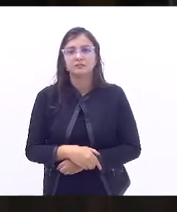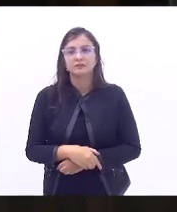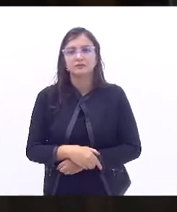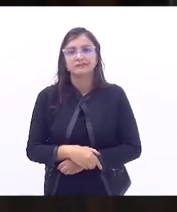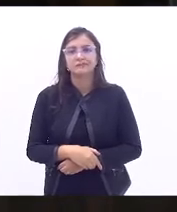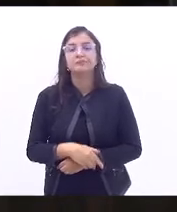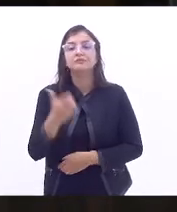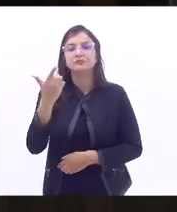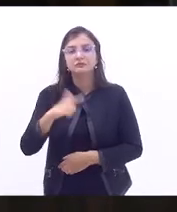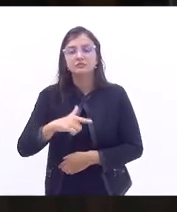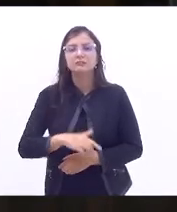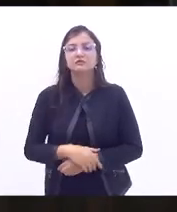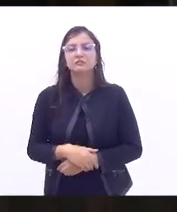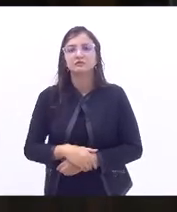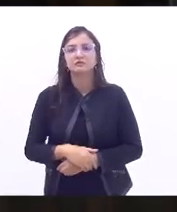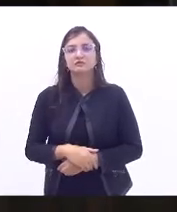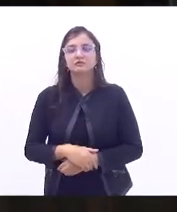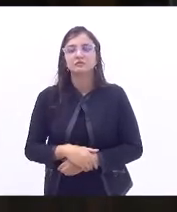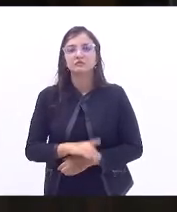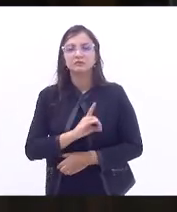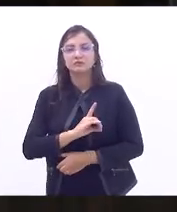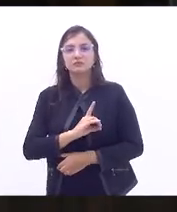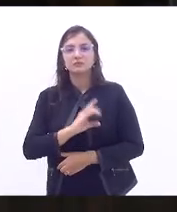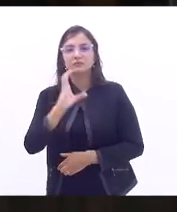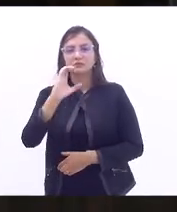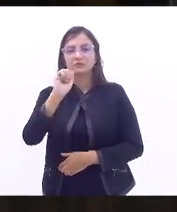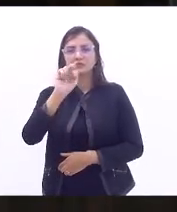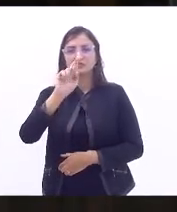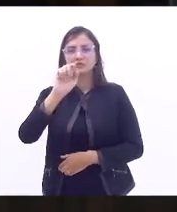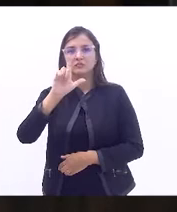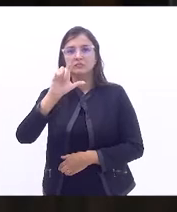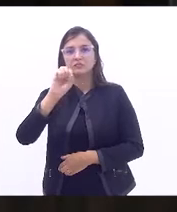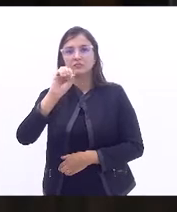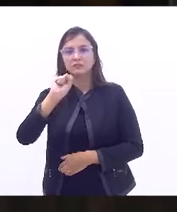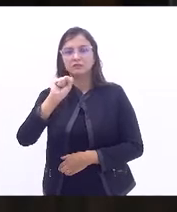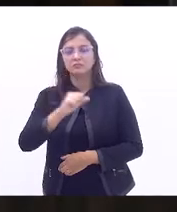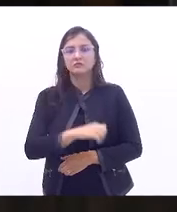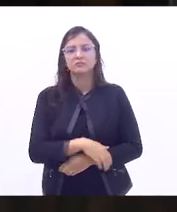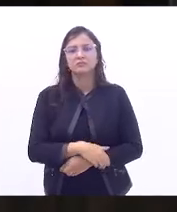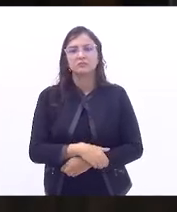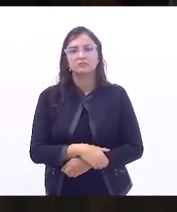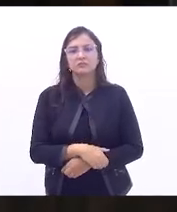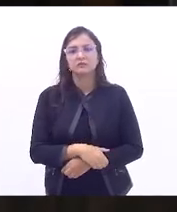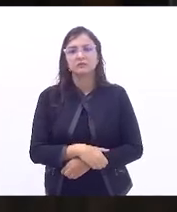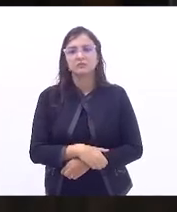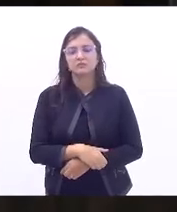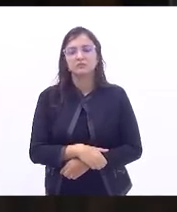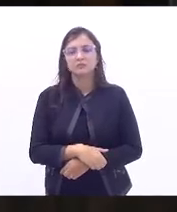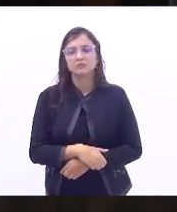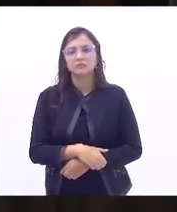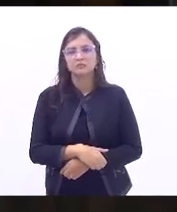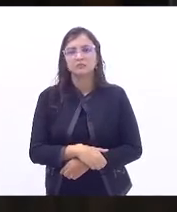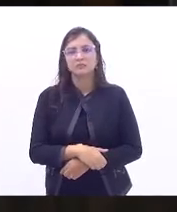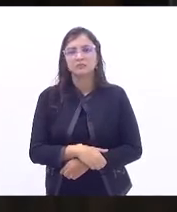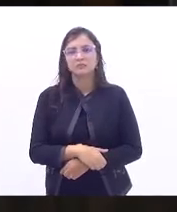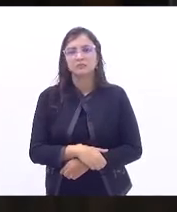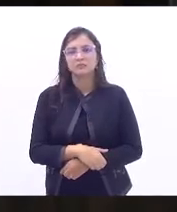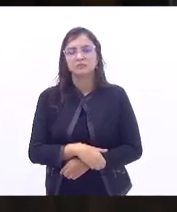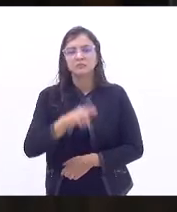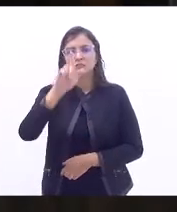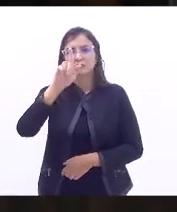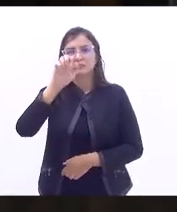Deputado delegado Carlos Augusto. Deputado delegado Carlos Augusto. Deputado Giovanni